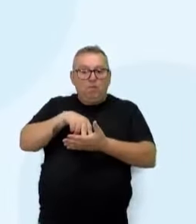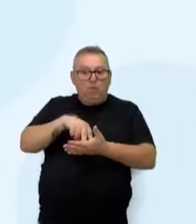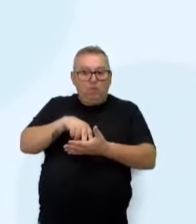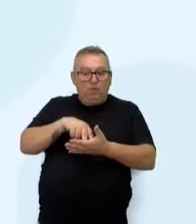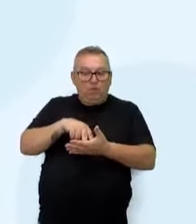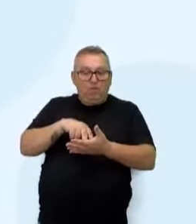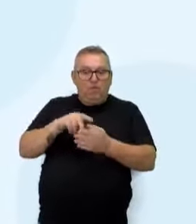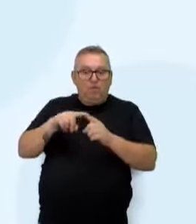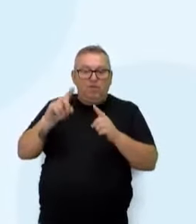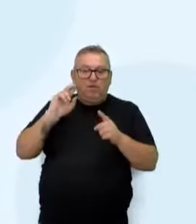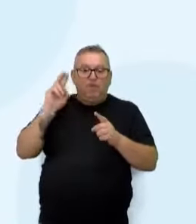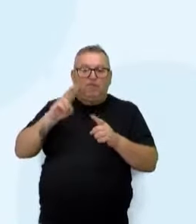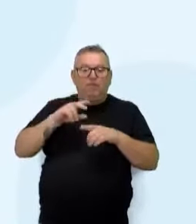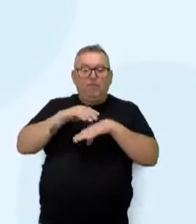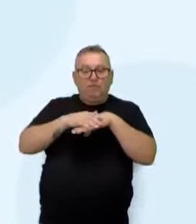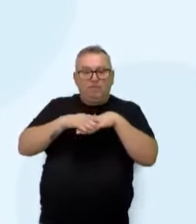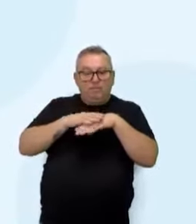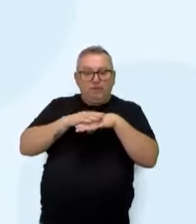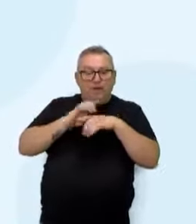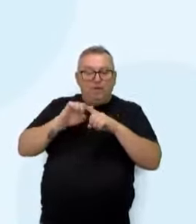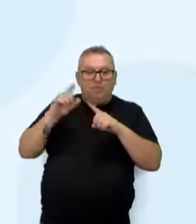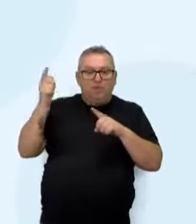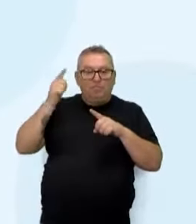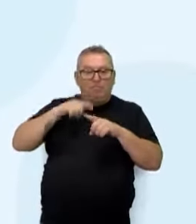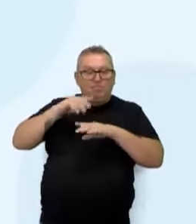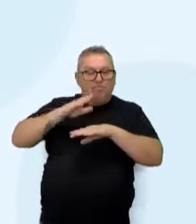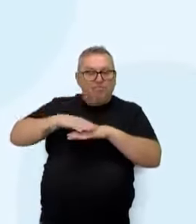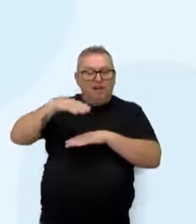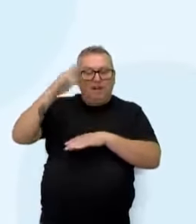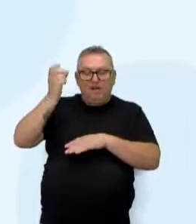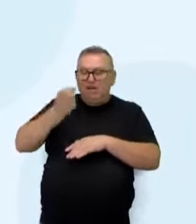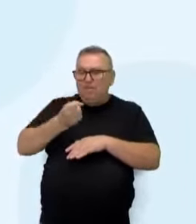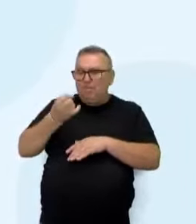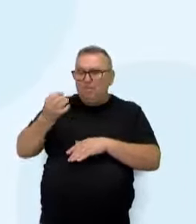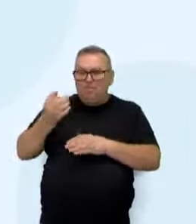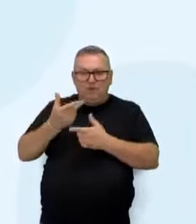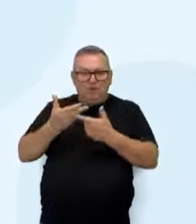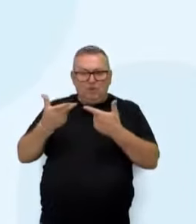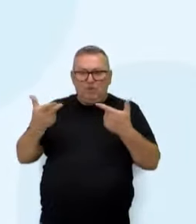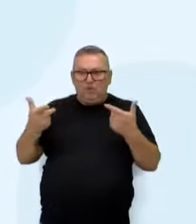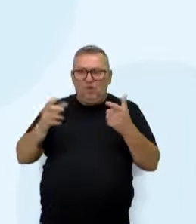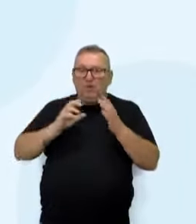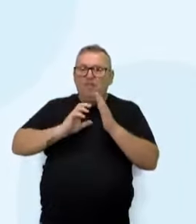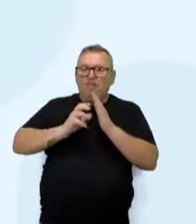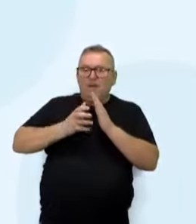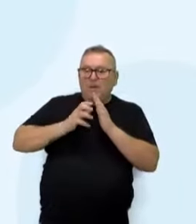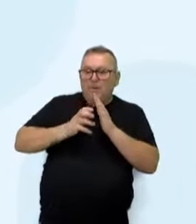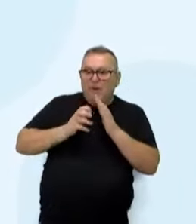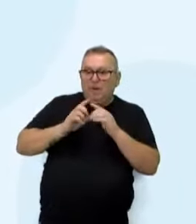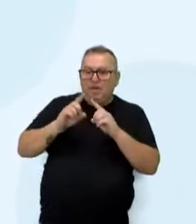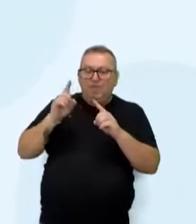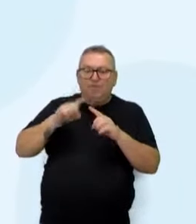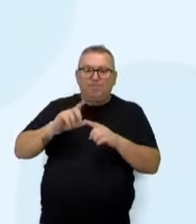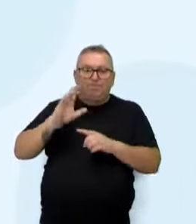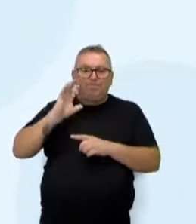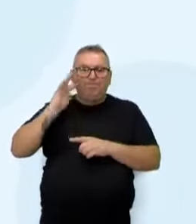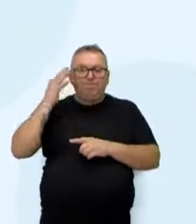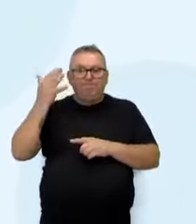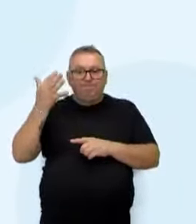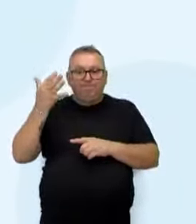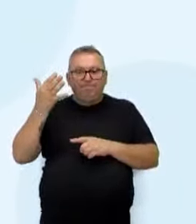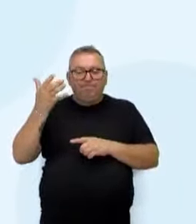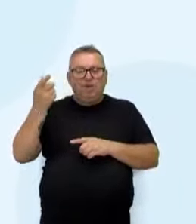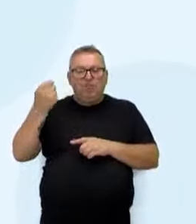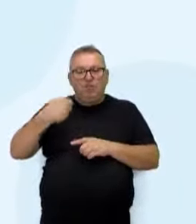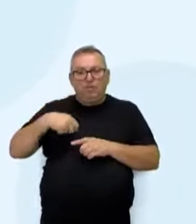levar como diálogo, para somar a N outros instrumentos que a gente tem para tomadas de decisões que a gente